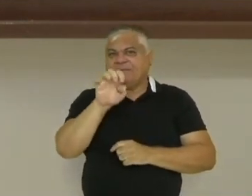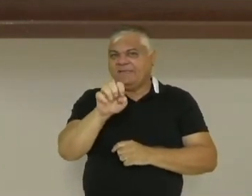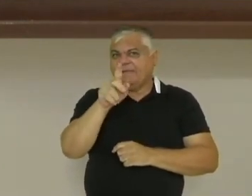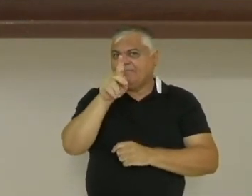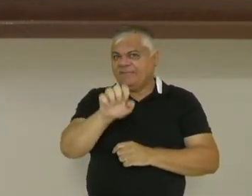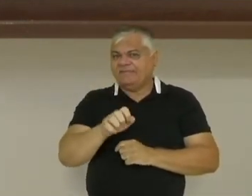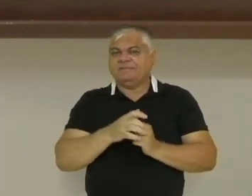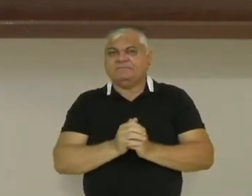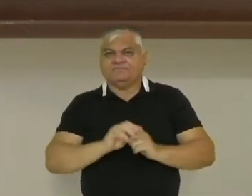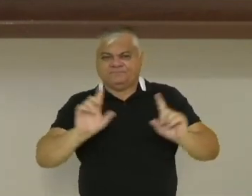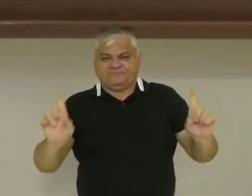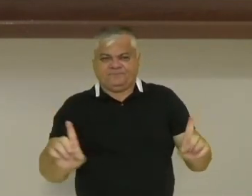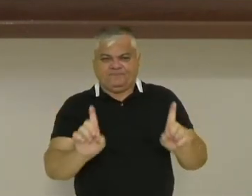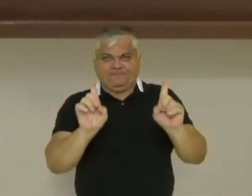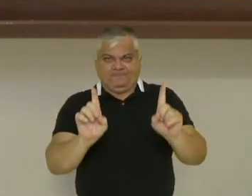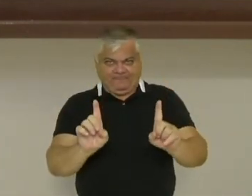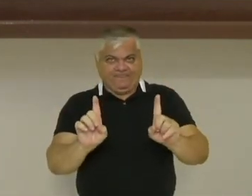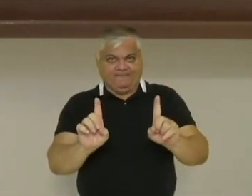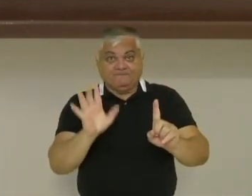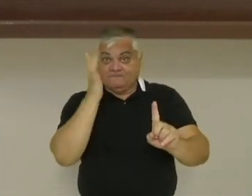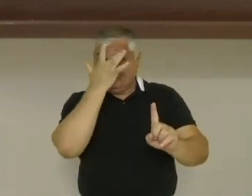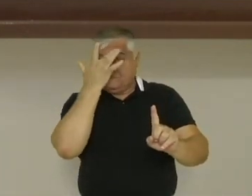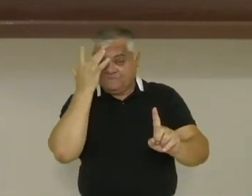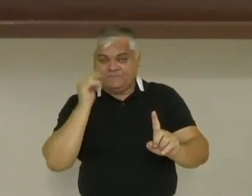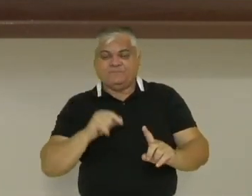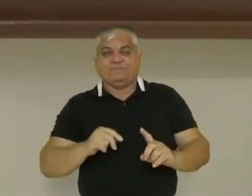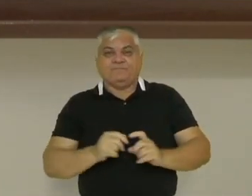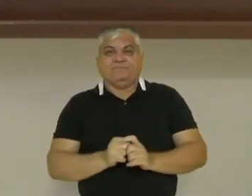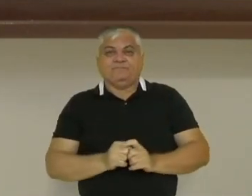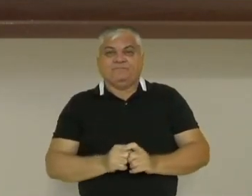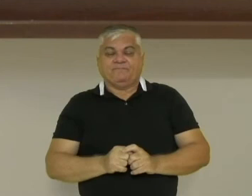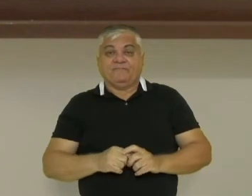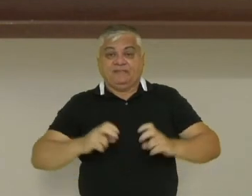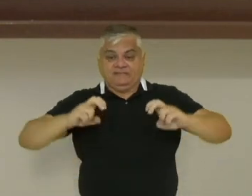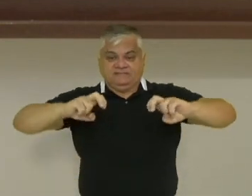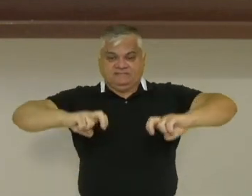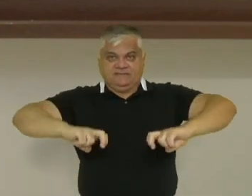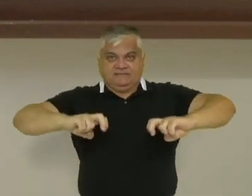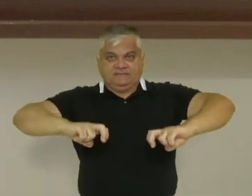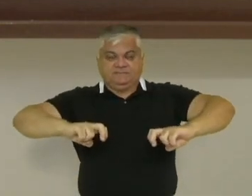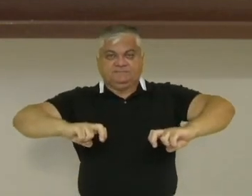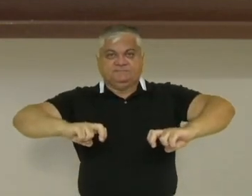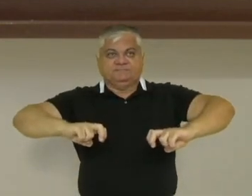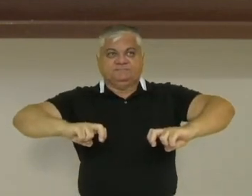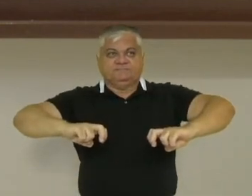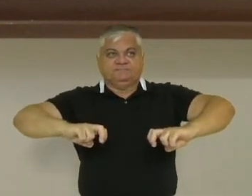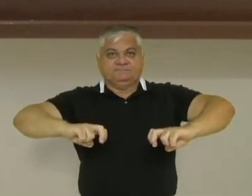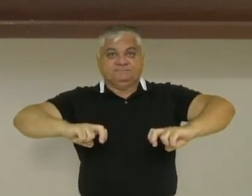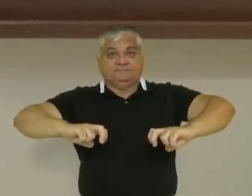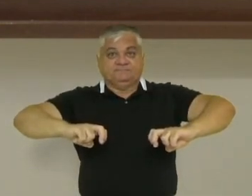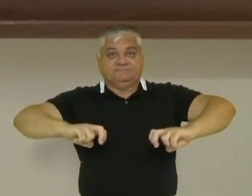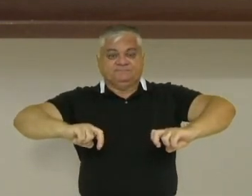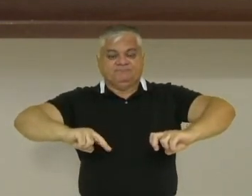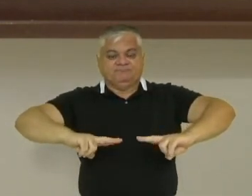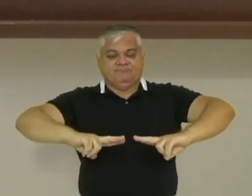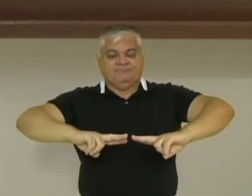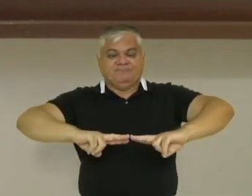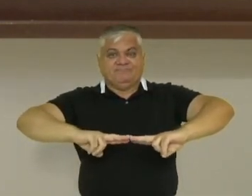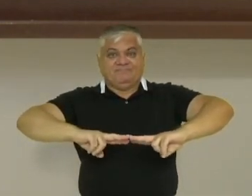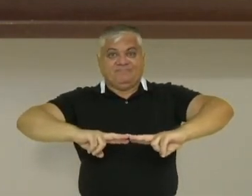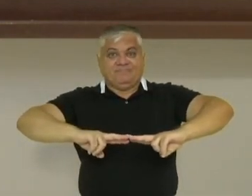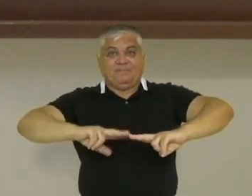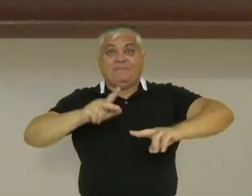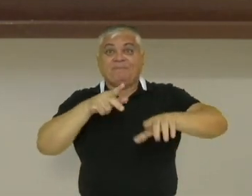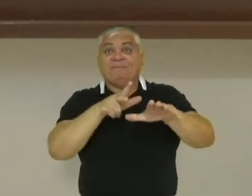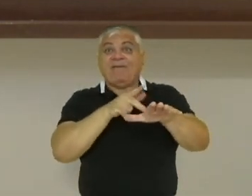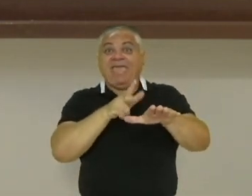2 pessoas dos dois vão ficar lá, sentado um de frente para o outro. Vai colocar o pé com o pé.